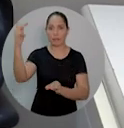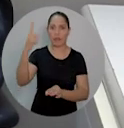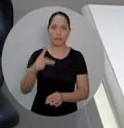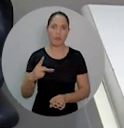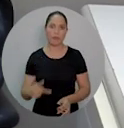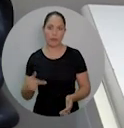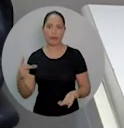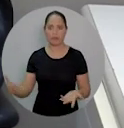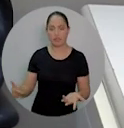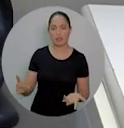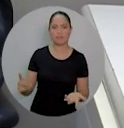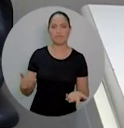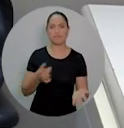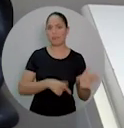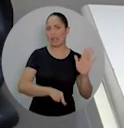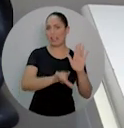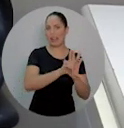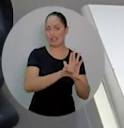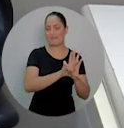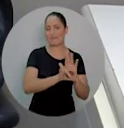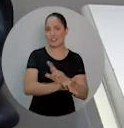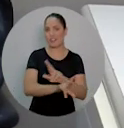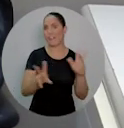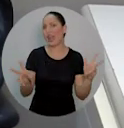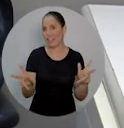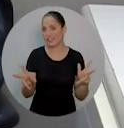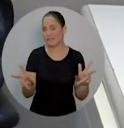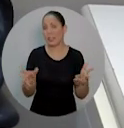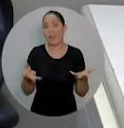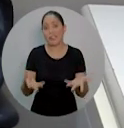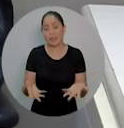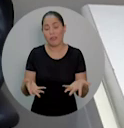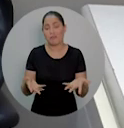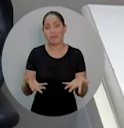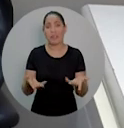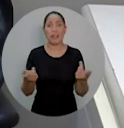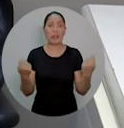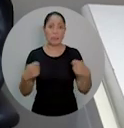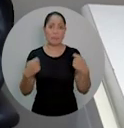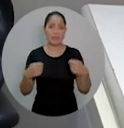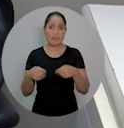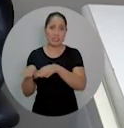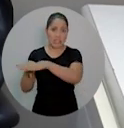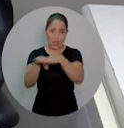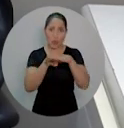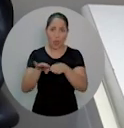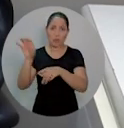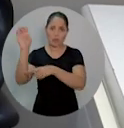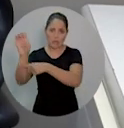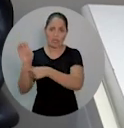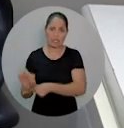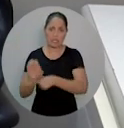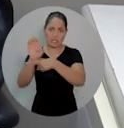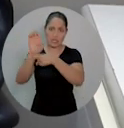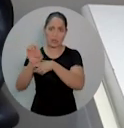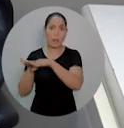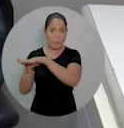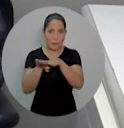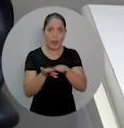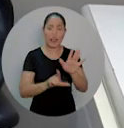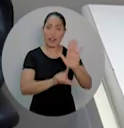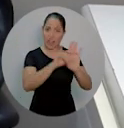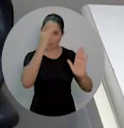operacionaliza essa legislação de maneira diferente. E isso deveria ser uniformizado em todo o